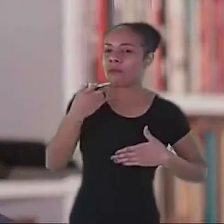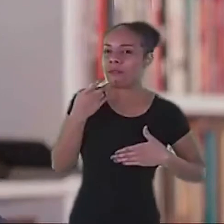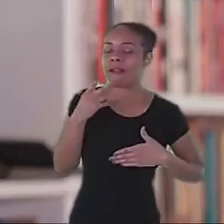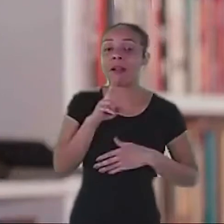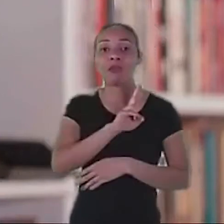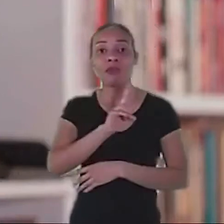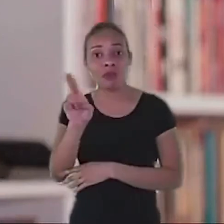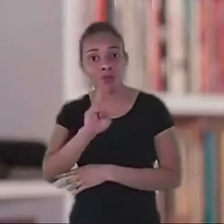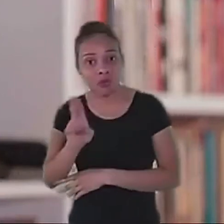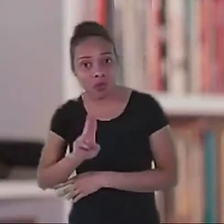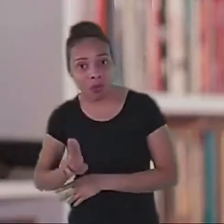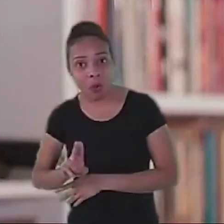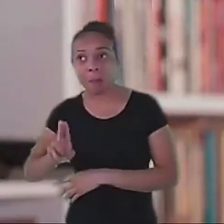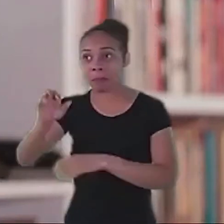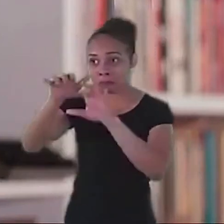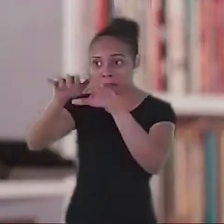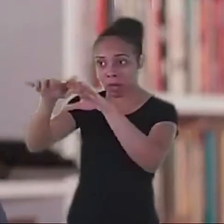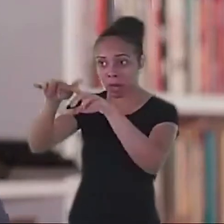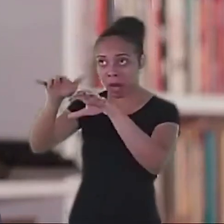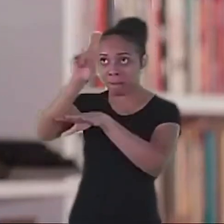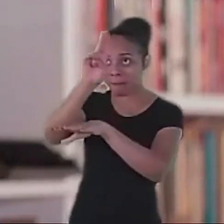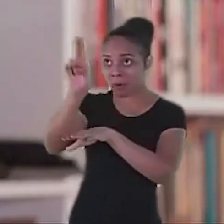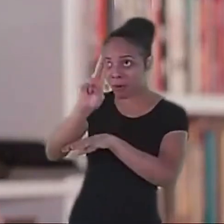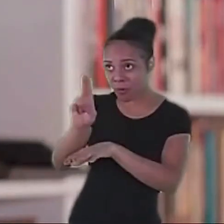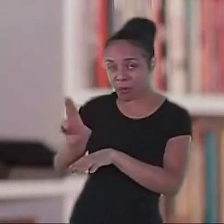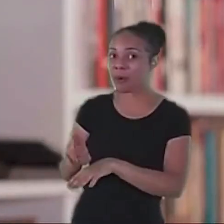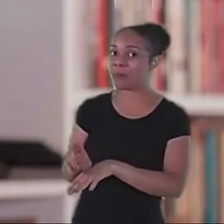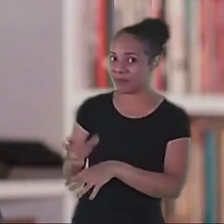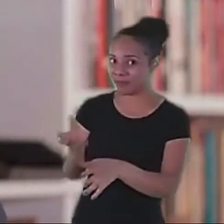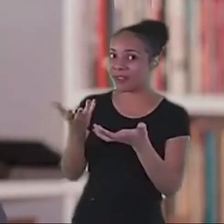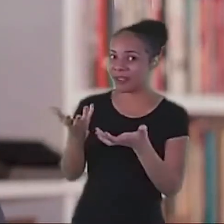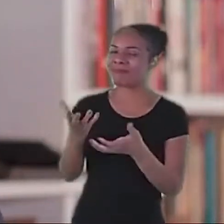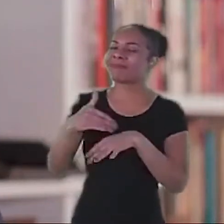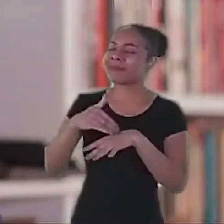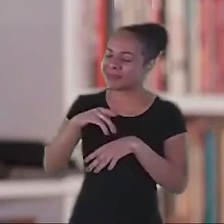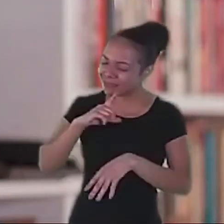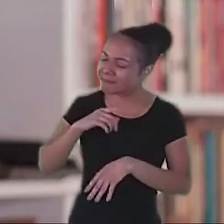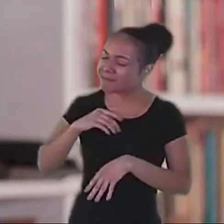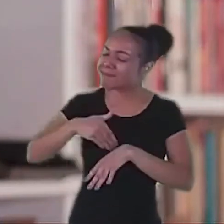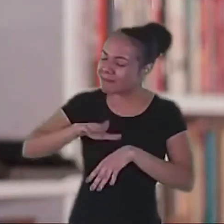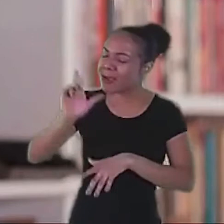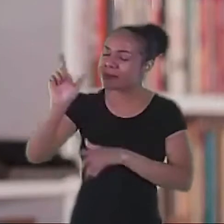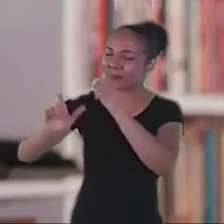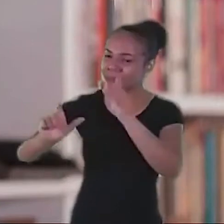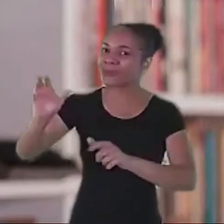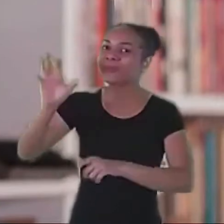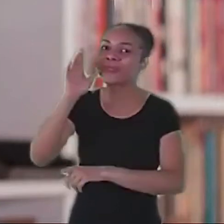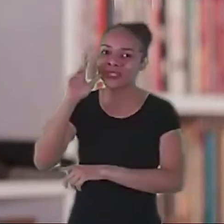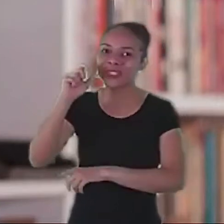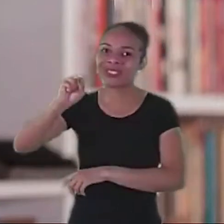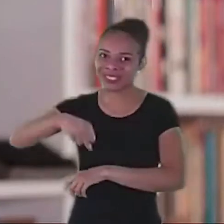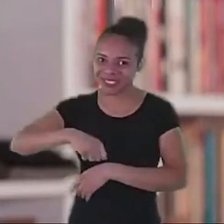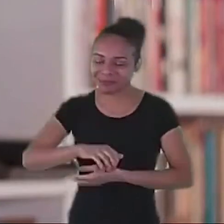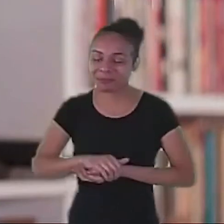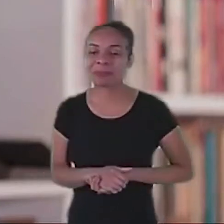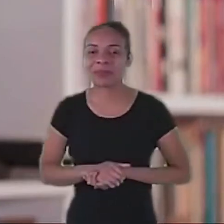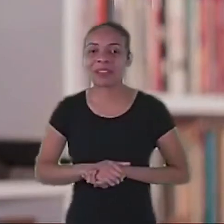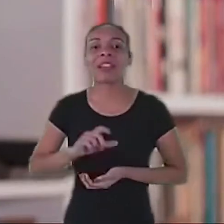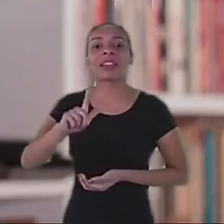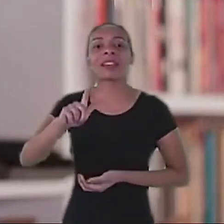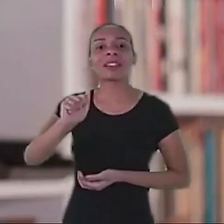aqui no chat. Tem muito mais gente assistindo. Gabriel, Silvana de novo,